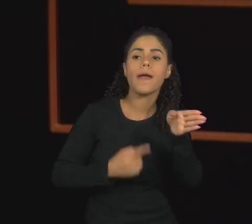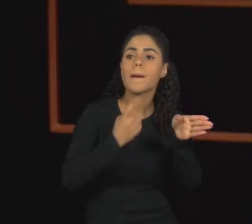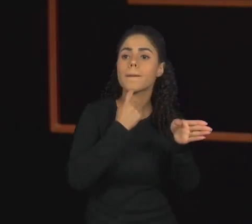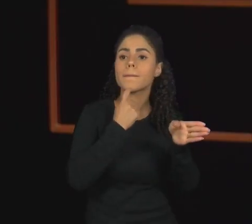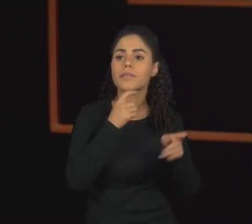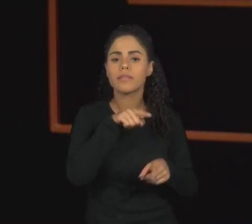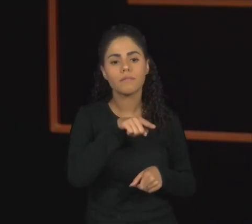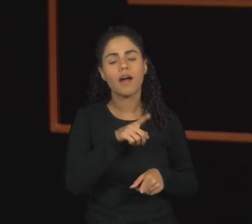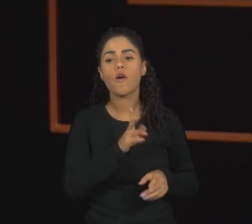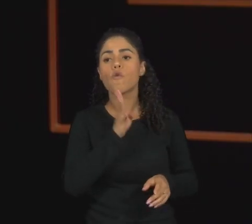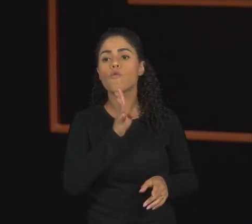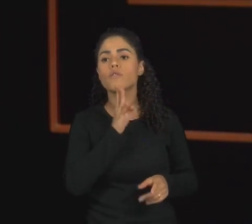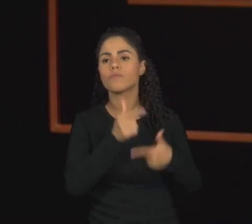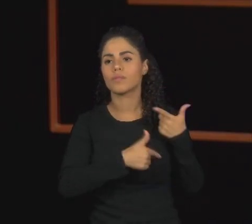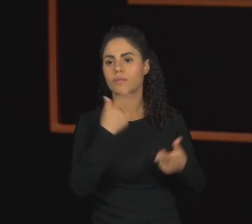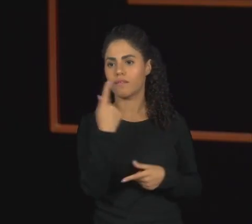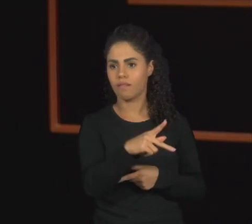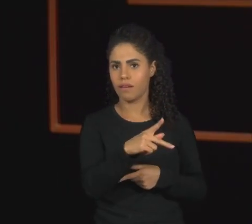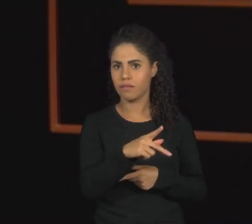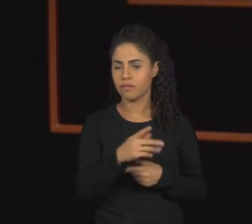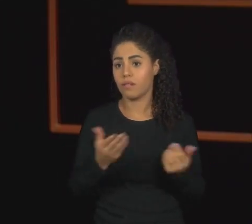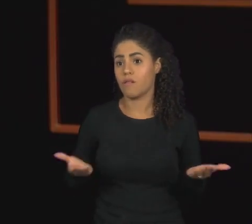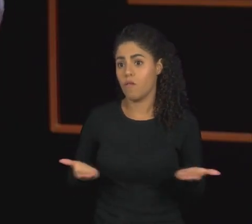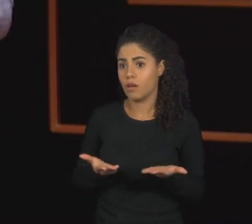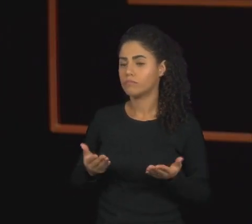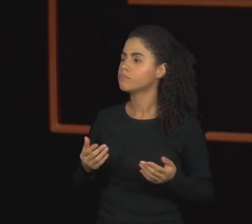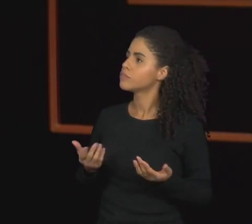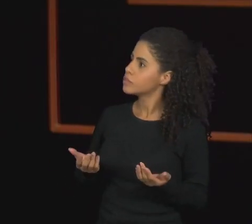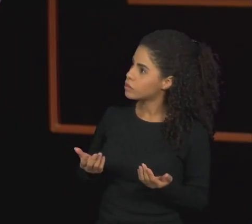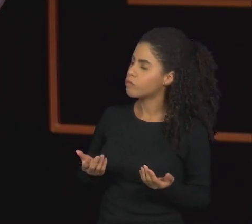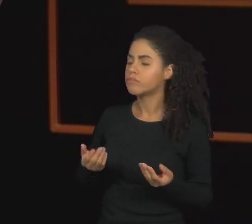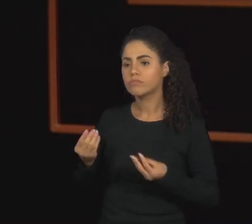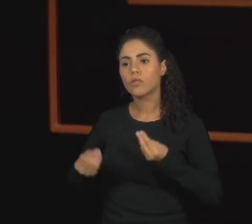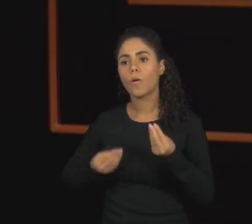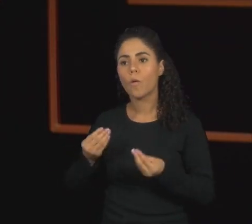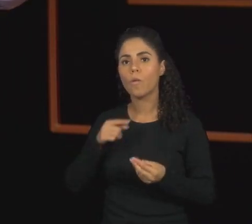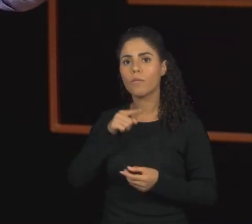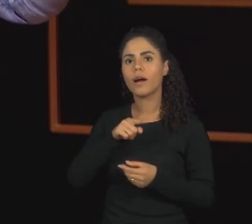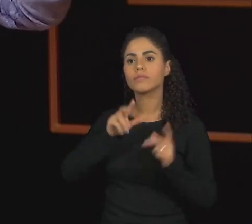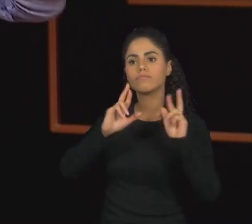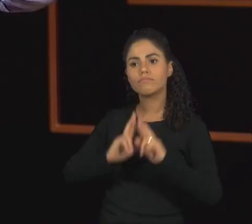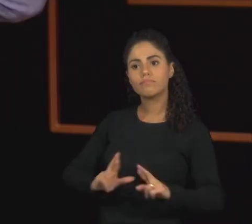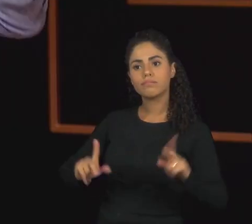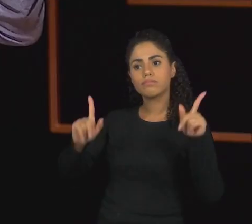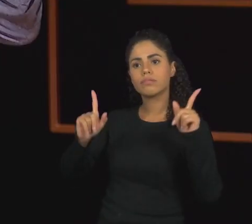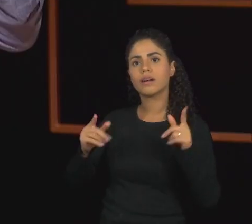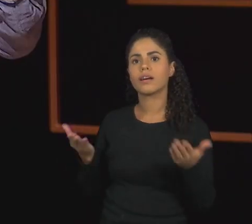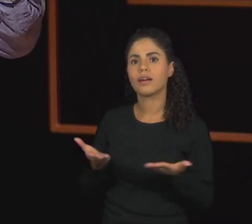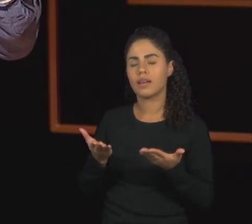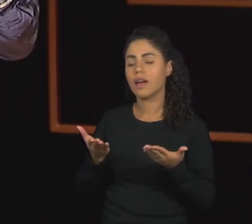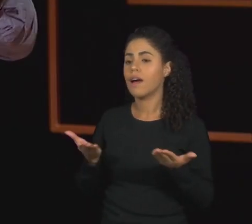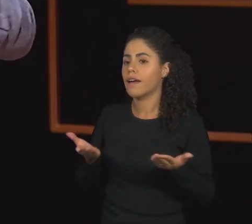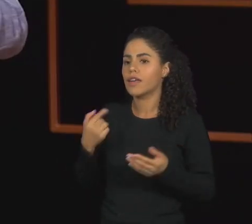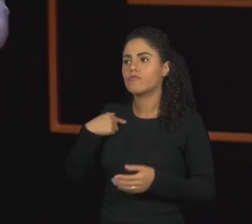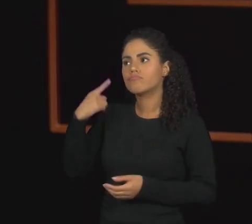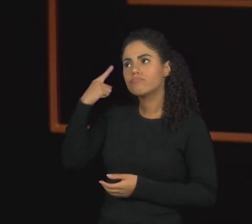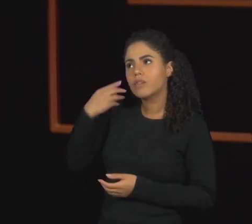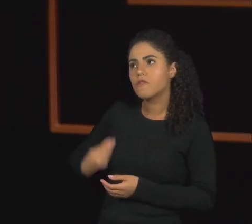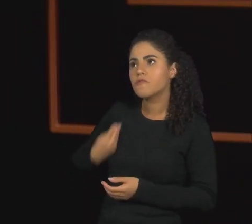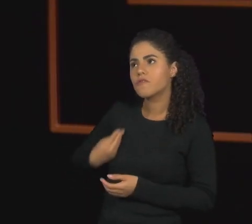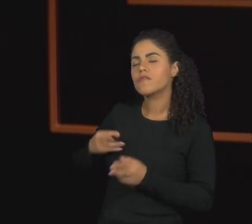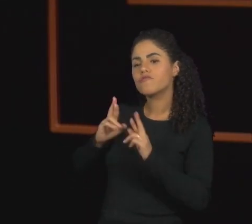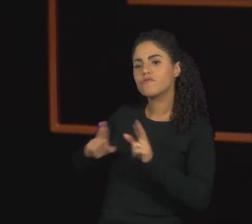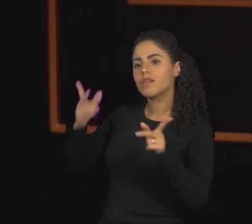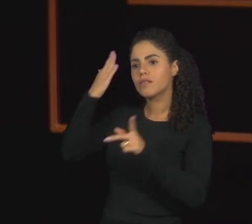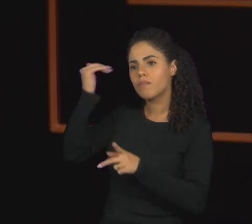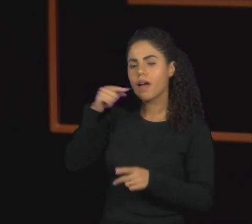muito. Me comoveu muito. Era como o inverso do mundo da fama, do estrelato que eu vivia, que eram